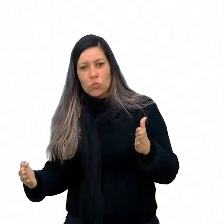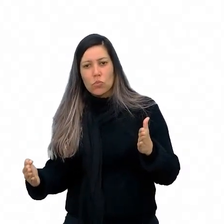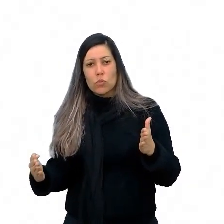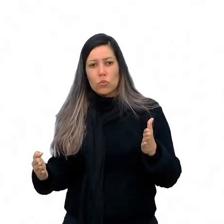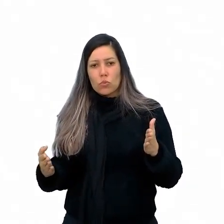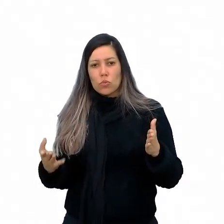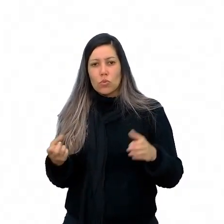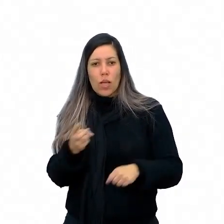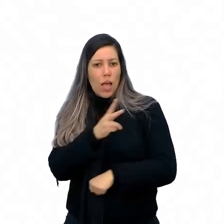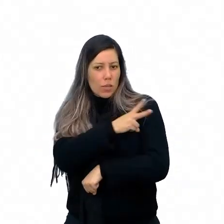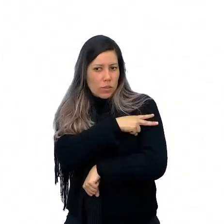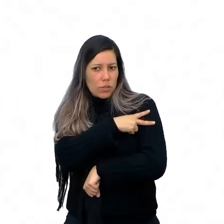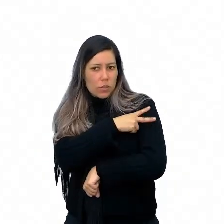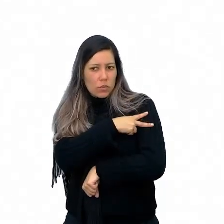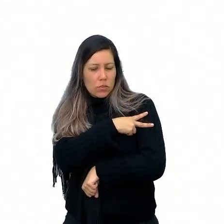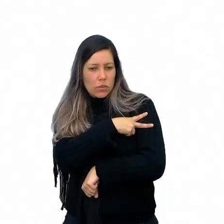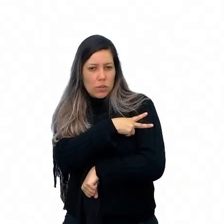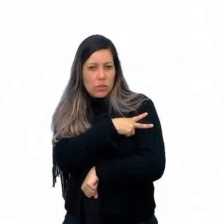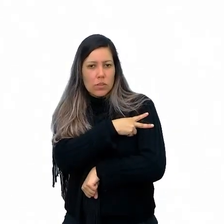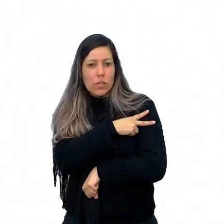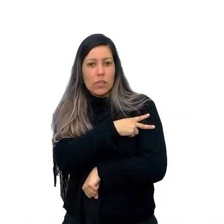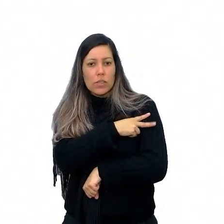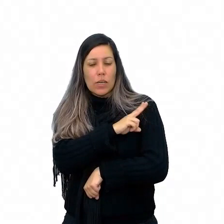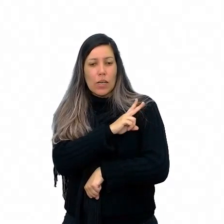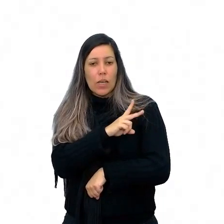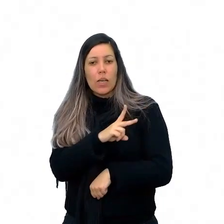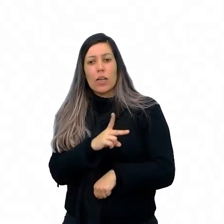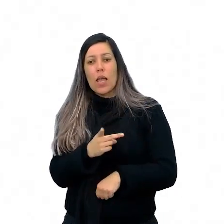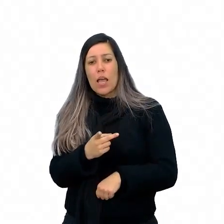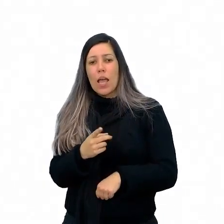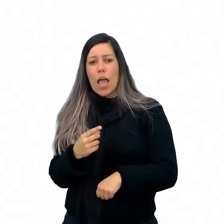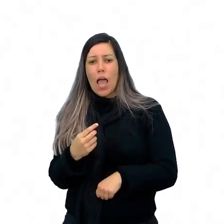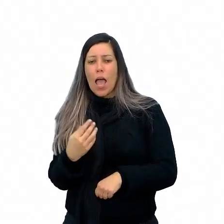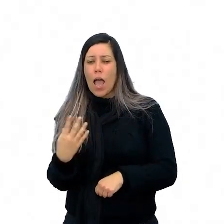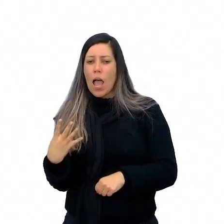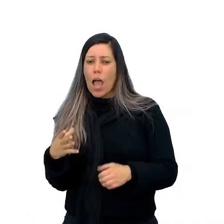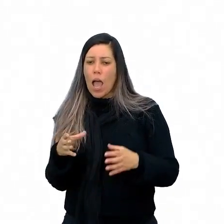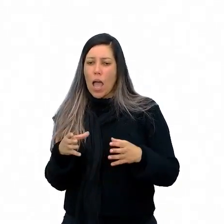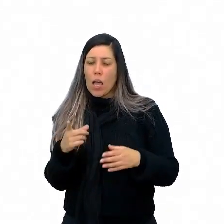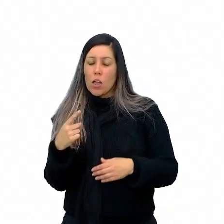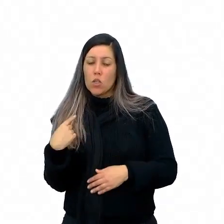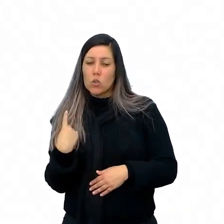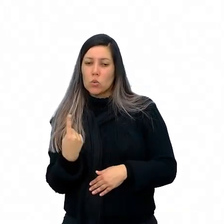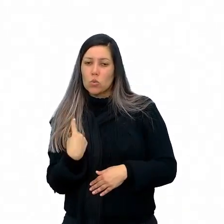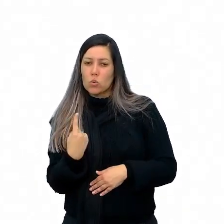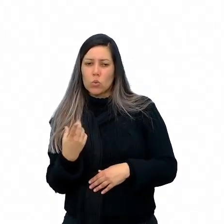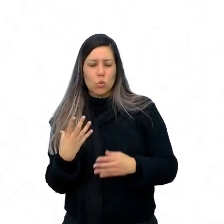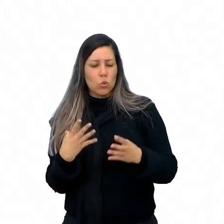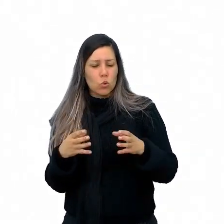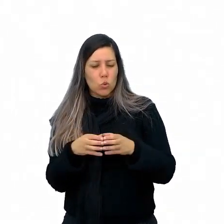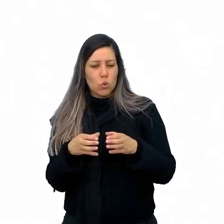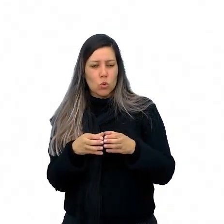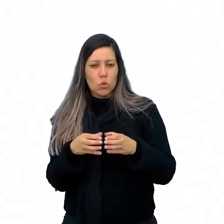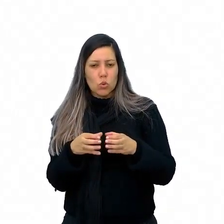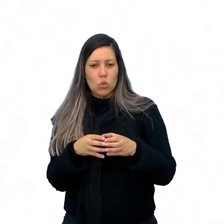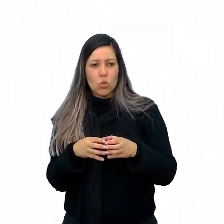caso, a segunda série do ensino médio, para que a gente possa, então, discutir um pouquinho sobre o